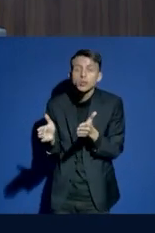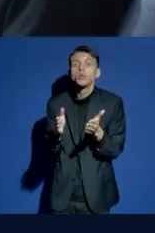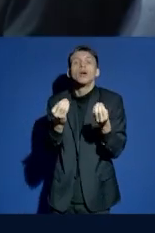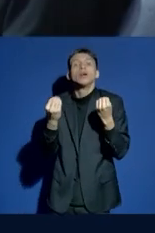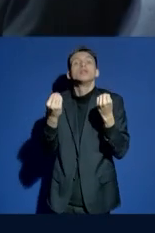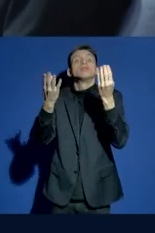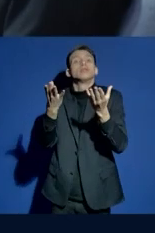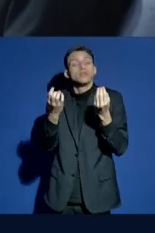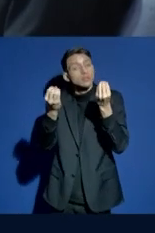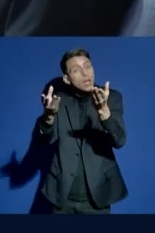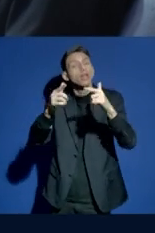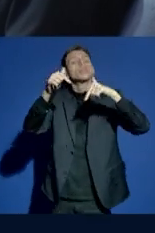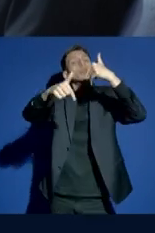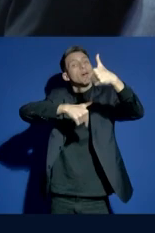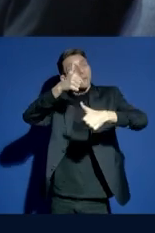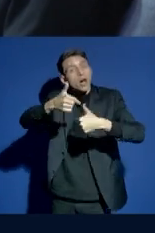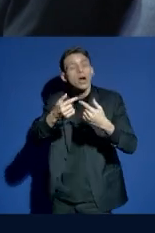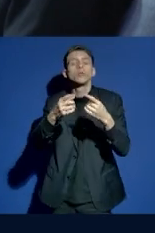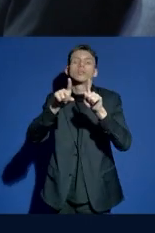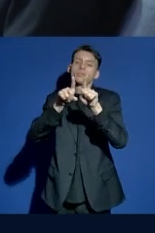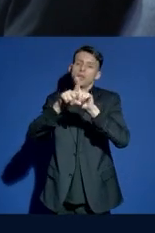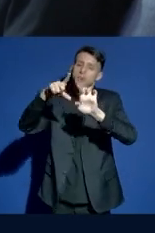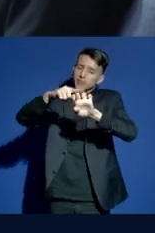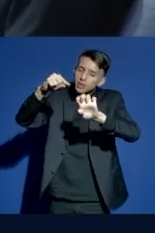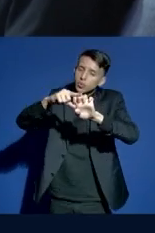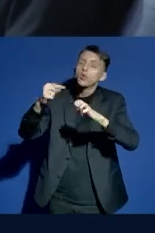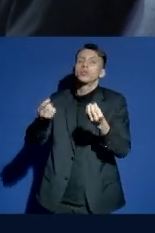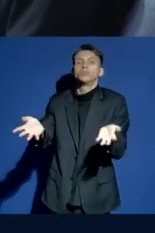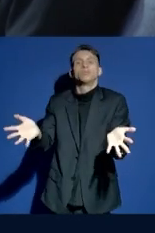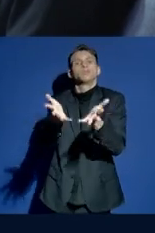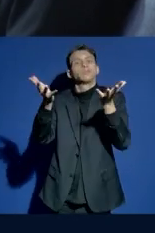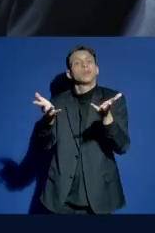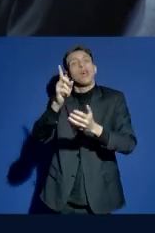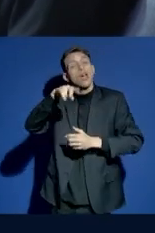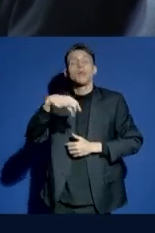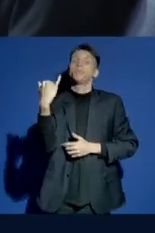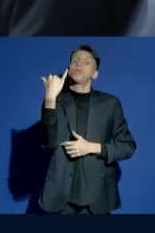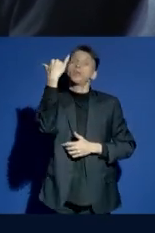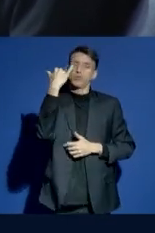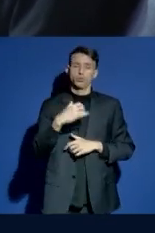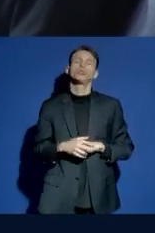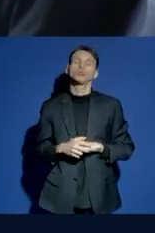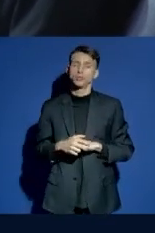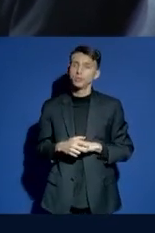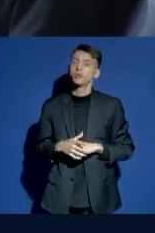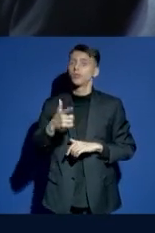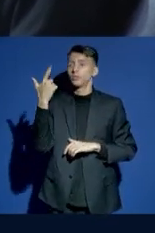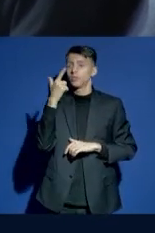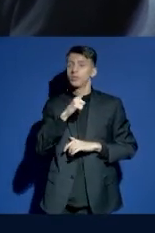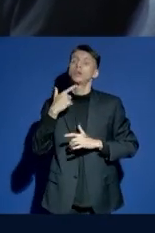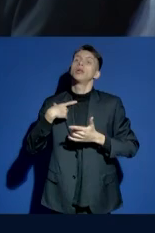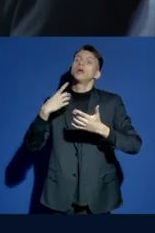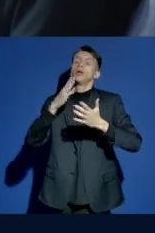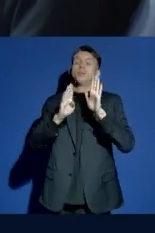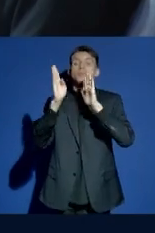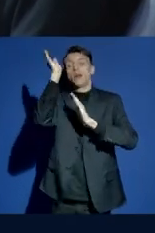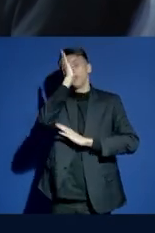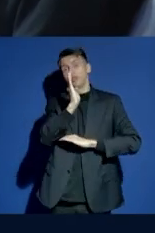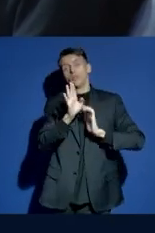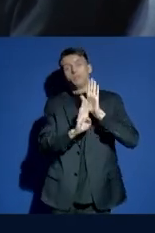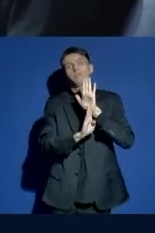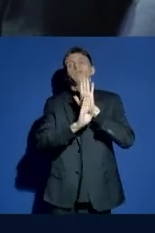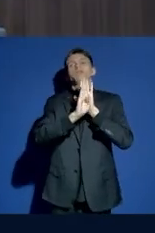de emprego e renda e os empreendedores são imprescindíveis para sobrevivência do crescimento